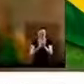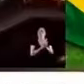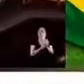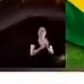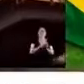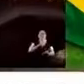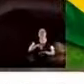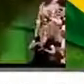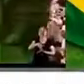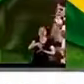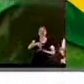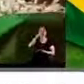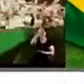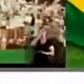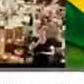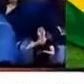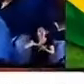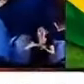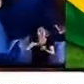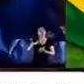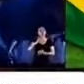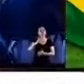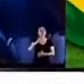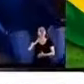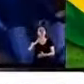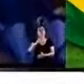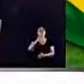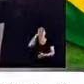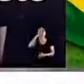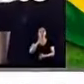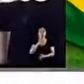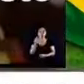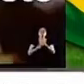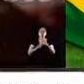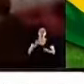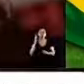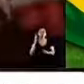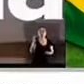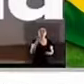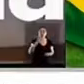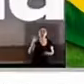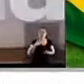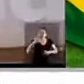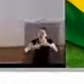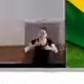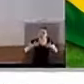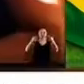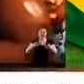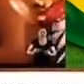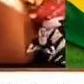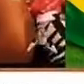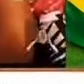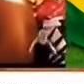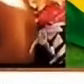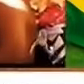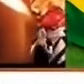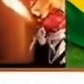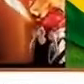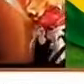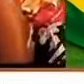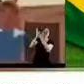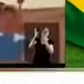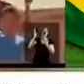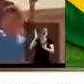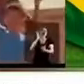Aqui é o Brasil de verde e amarelo. Aqui é a nação do futuro, do trabalho honesto, da família que louva a Deus e